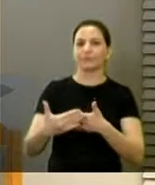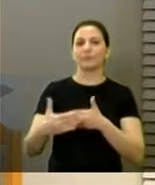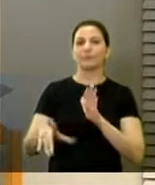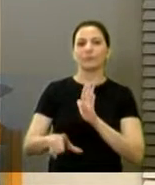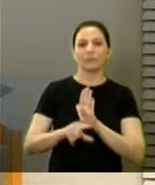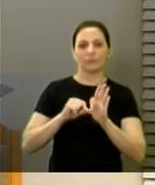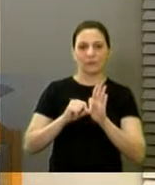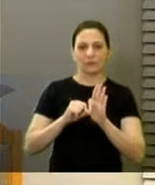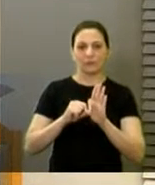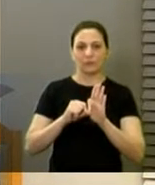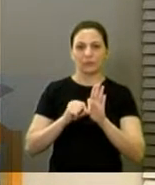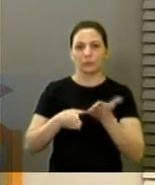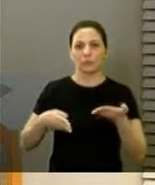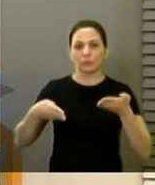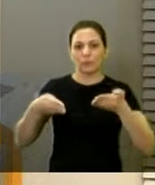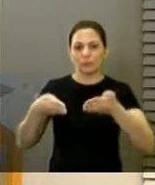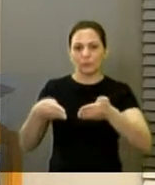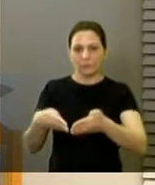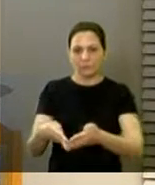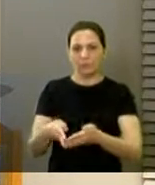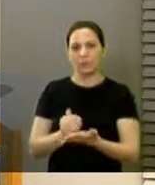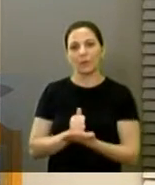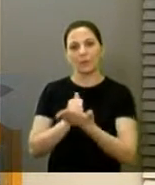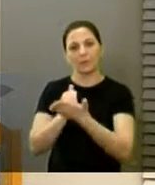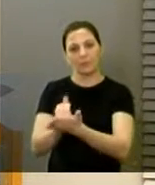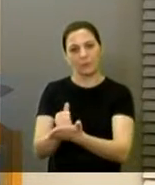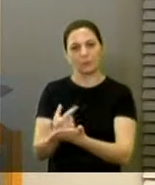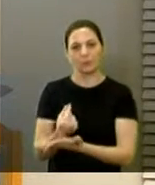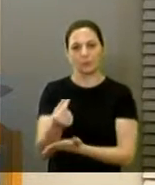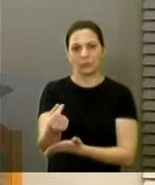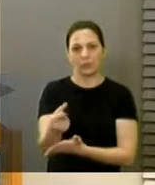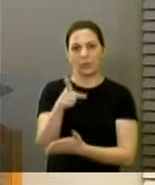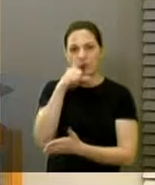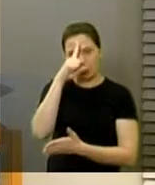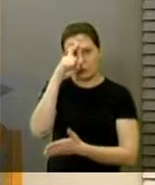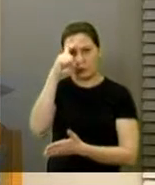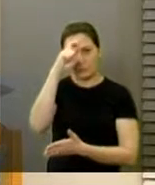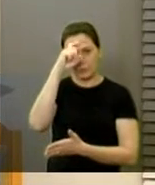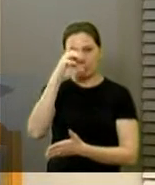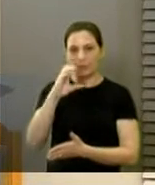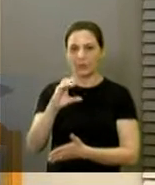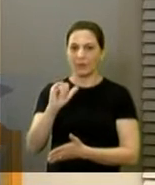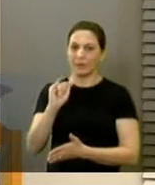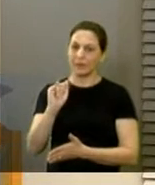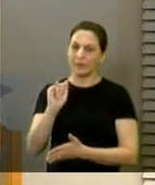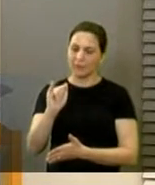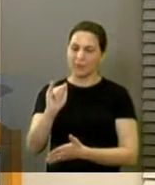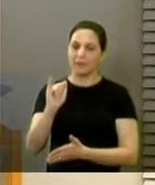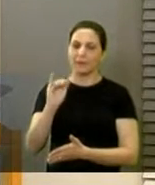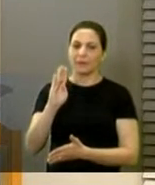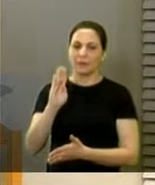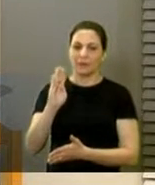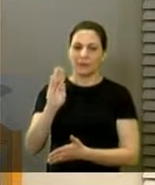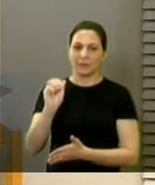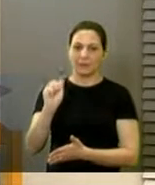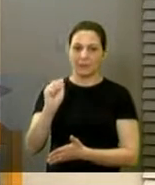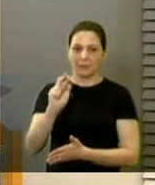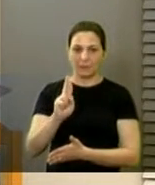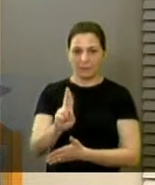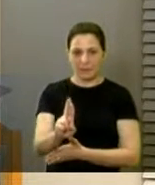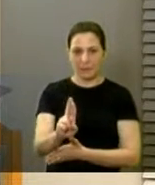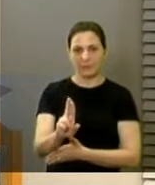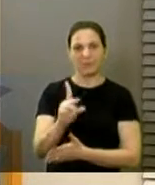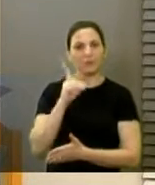destinada à ajuda financeira ao hospital caibar então também a deputada ficou de